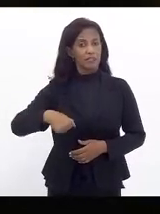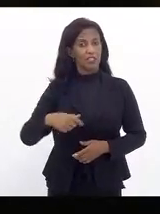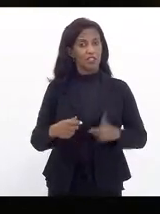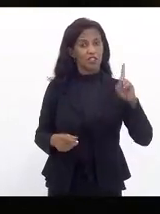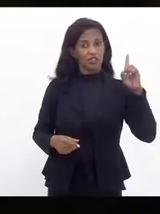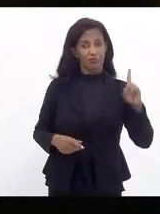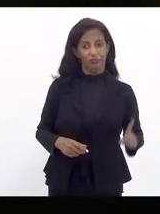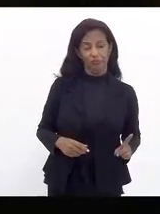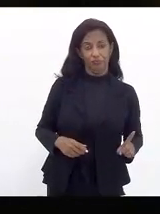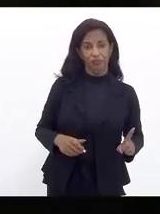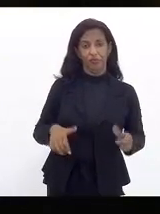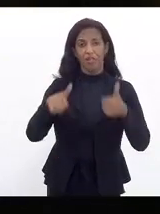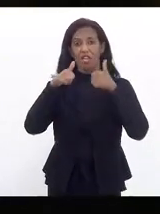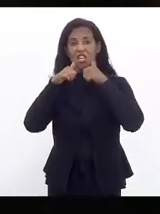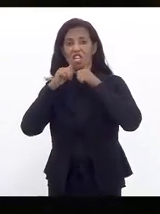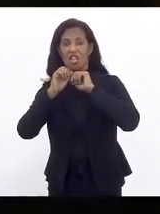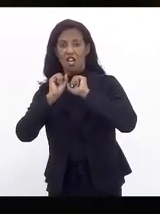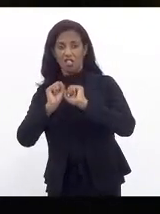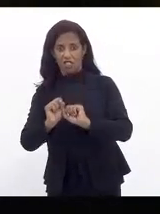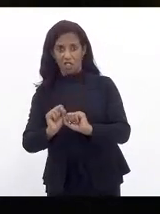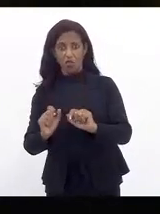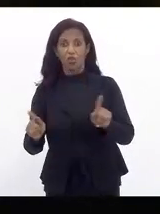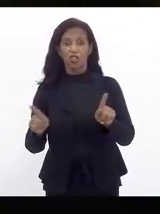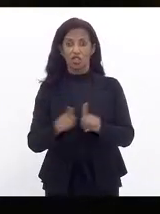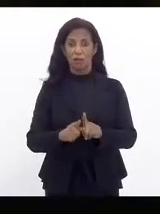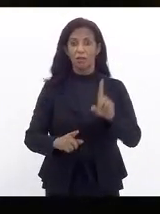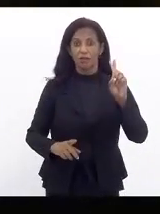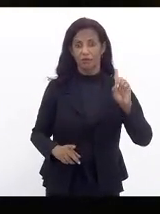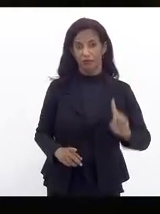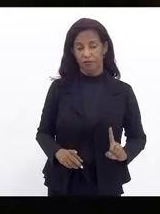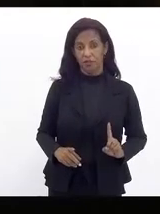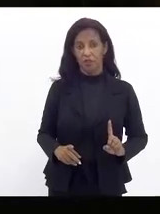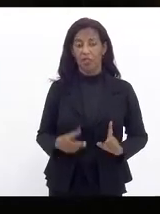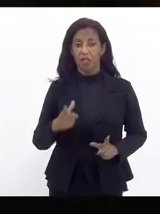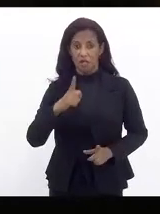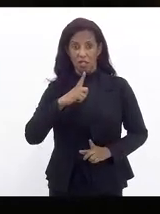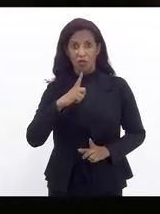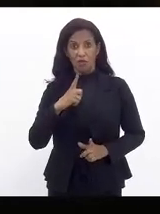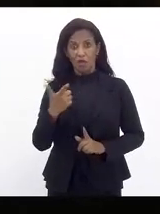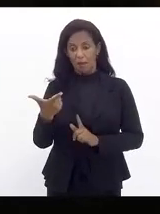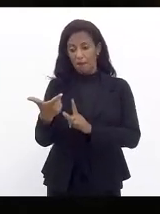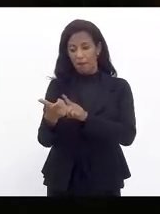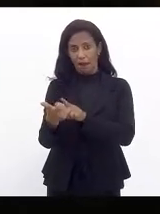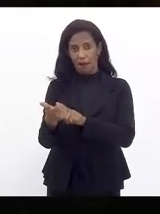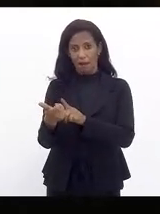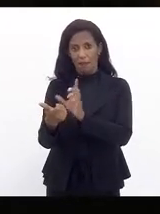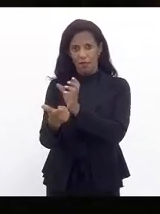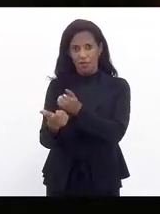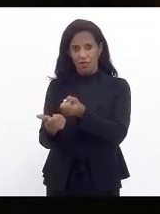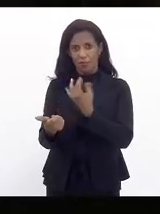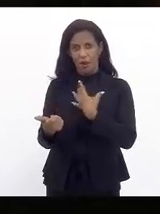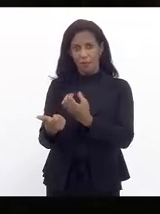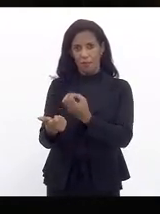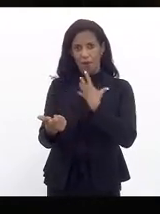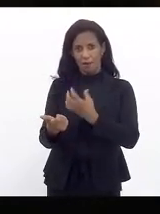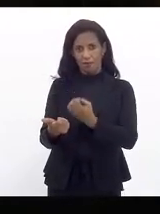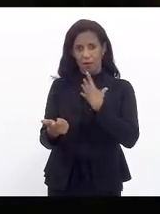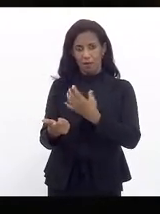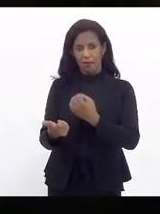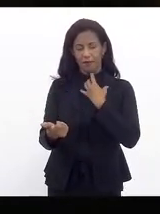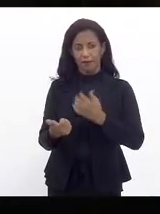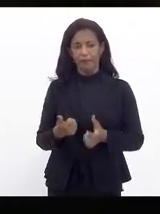direita, assessores de parlamentares de direita, eu recebo prints, que vão, deputado Paul